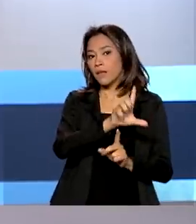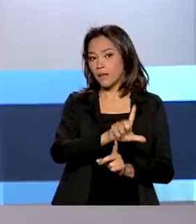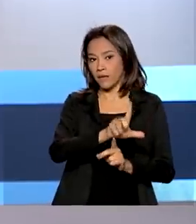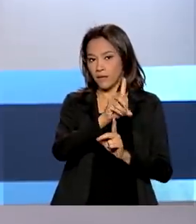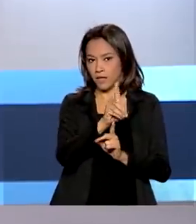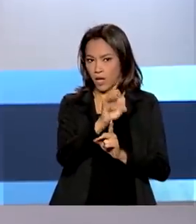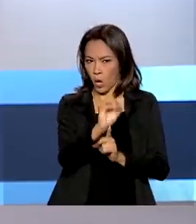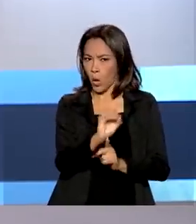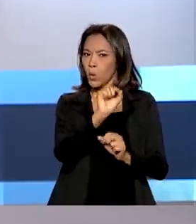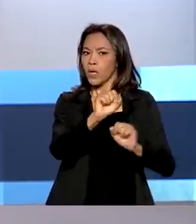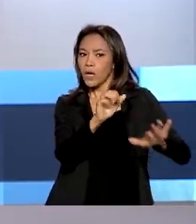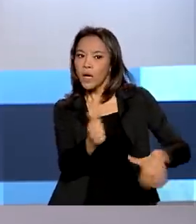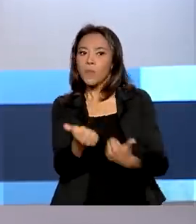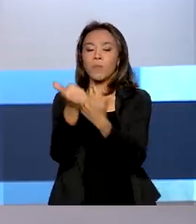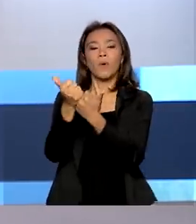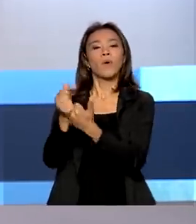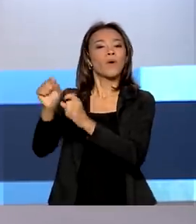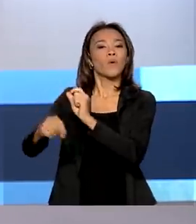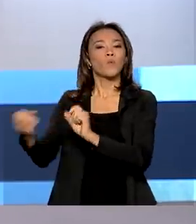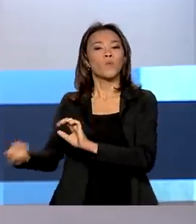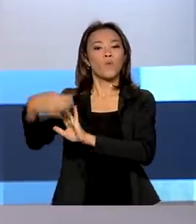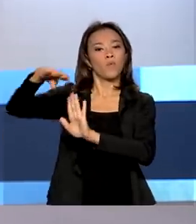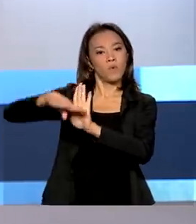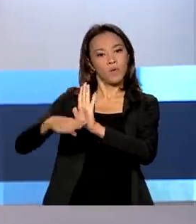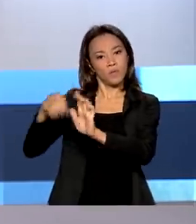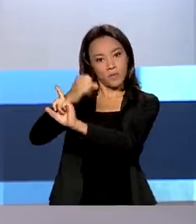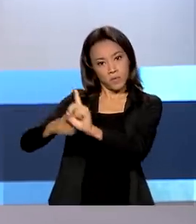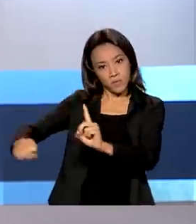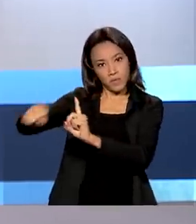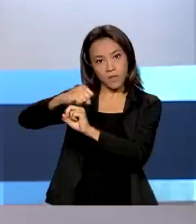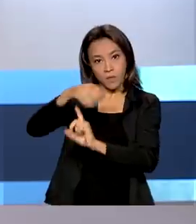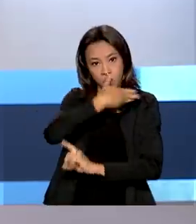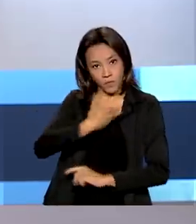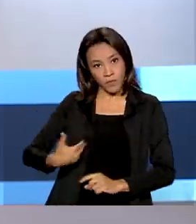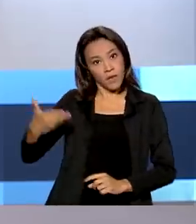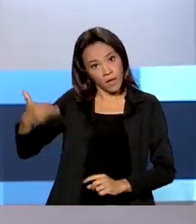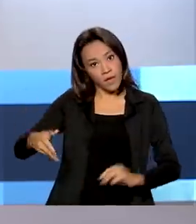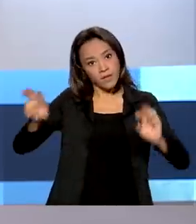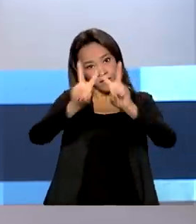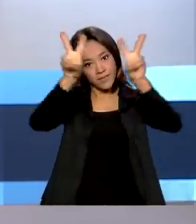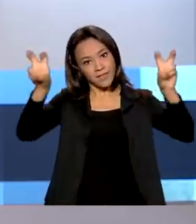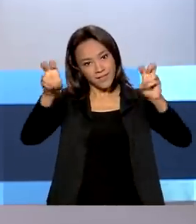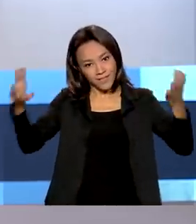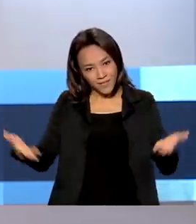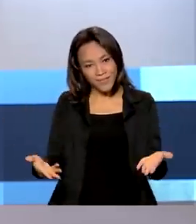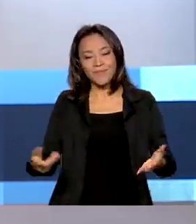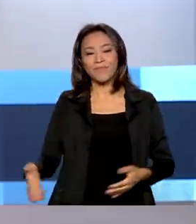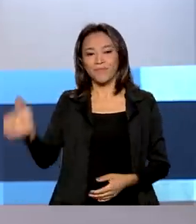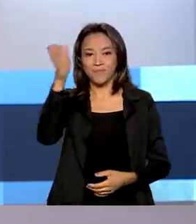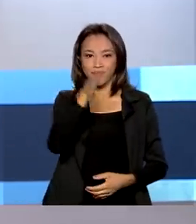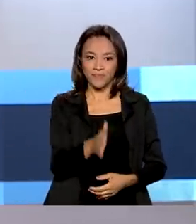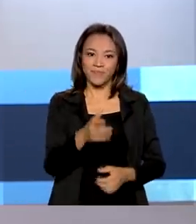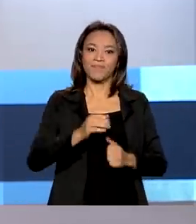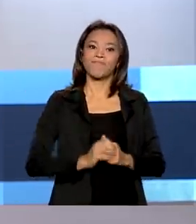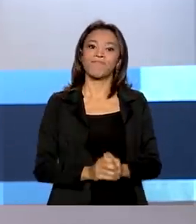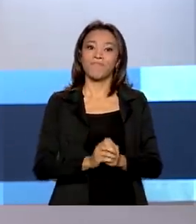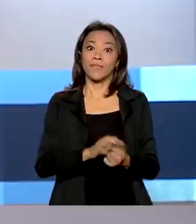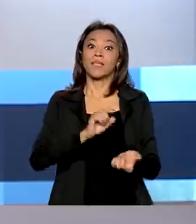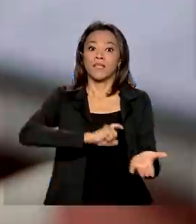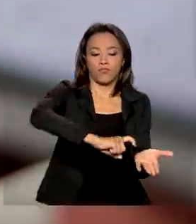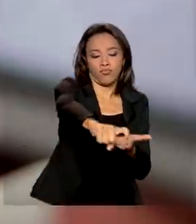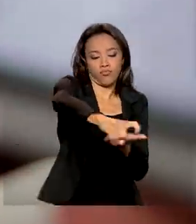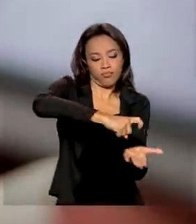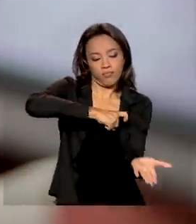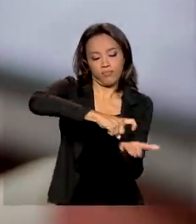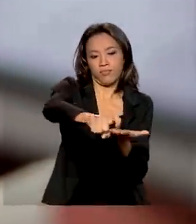Auxílio Brasil, o novo programa social do governo. Esse é um dos destaques de hoje e veja também. Digitalização de